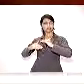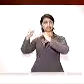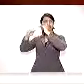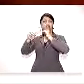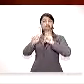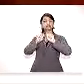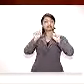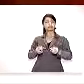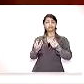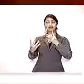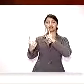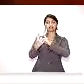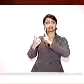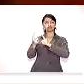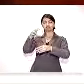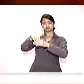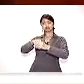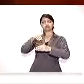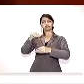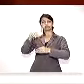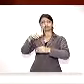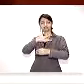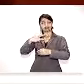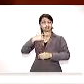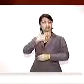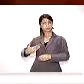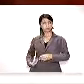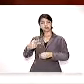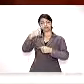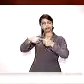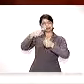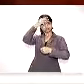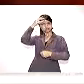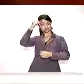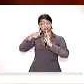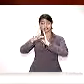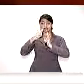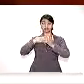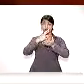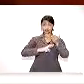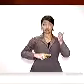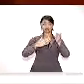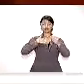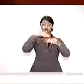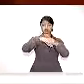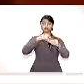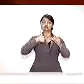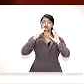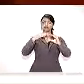do sistema de atendimento na rede de saúde pública Municipal conforme relatórios e voto votos